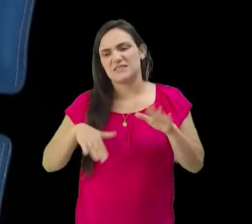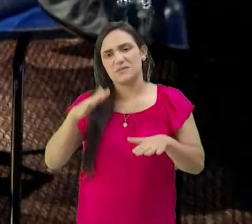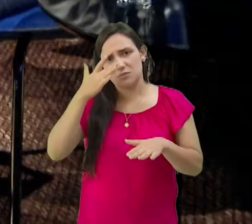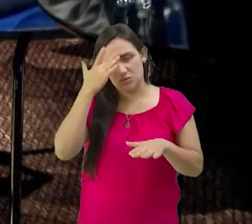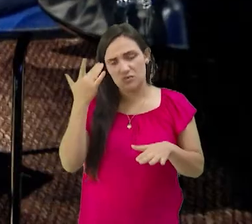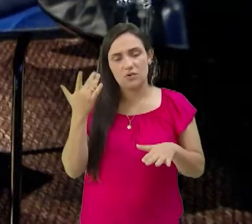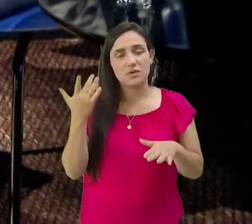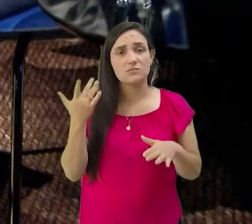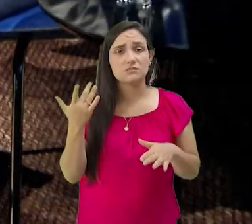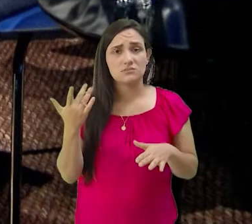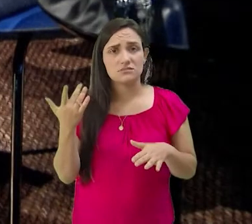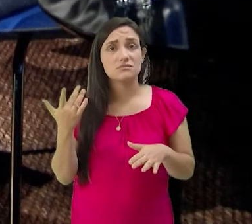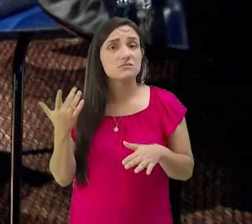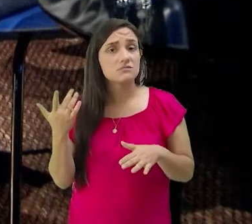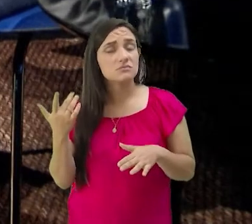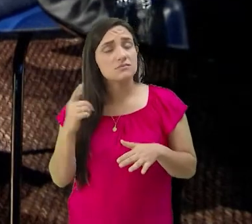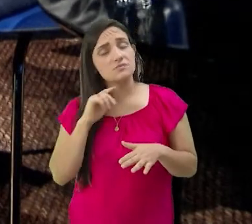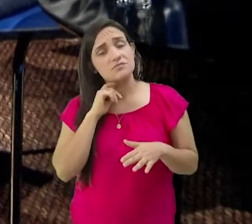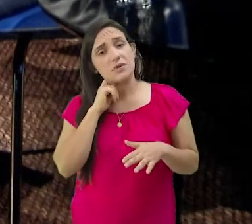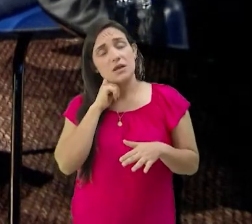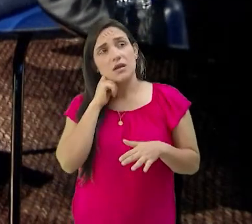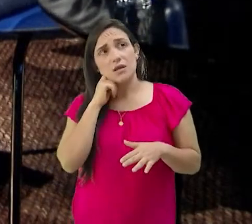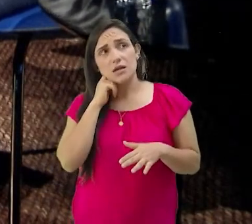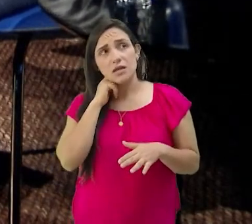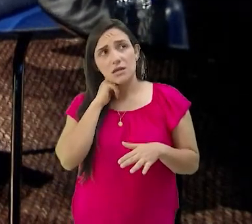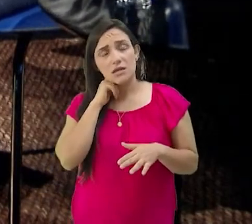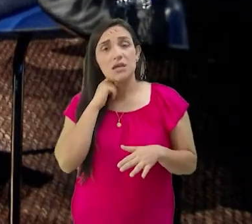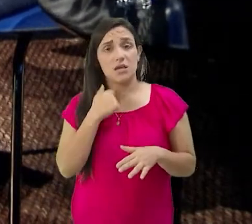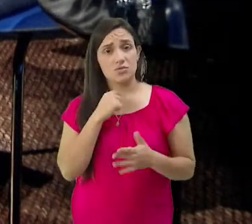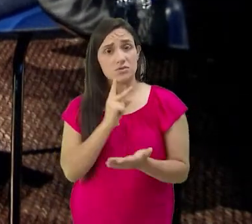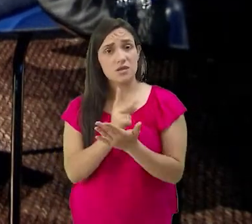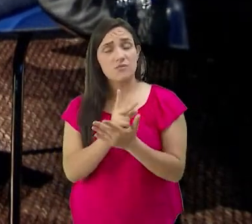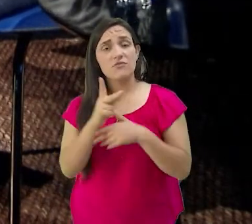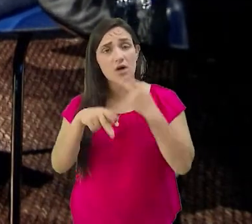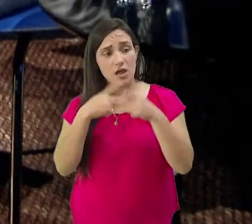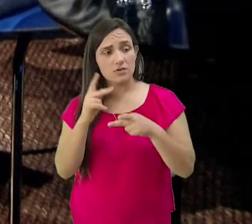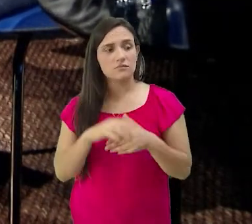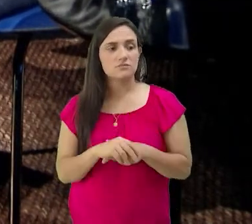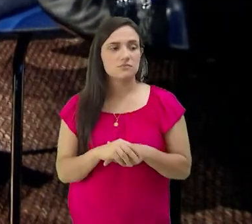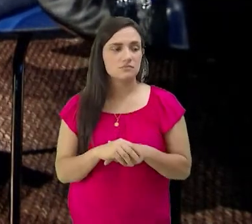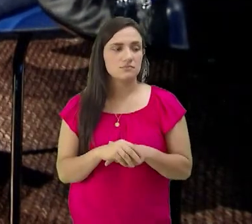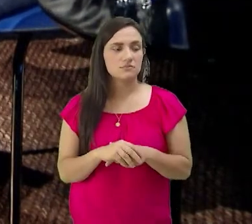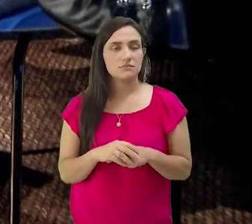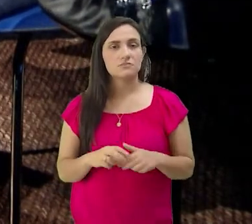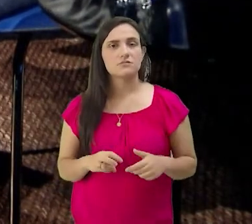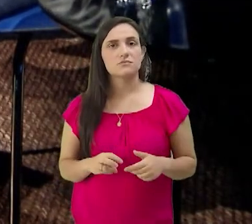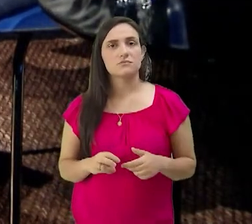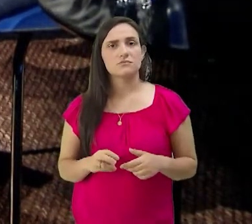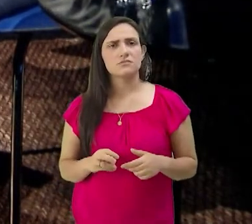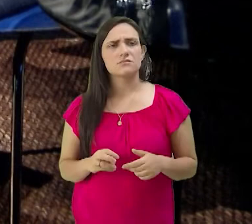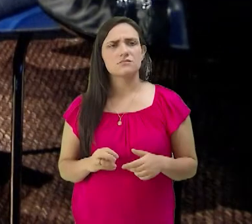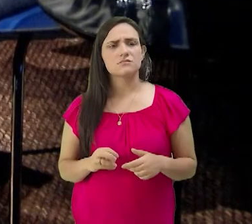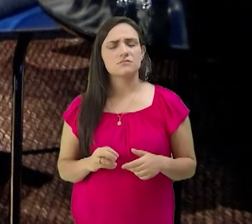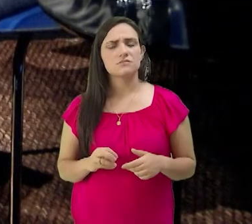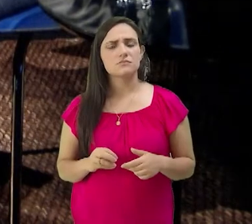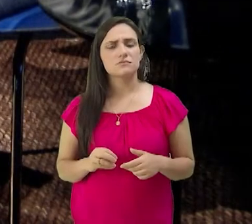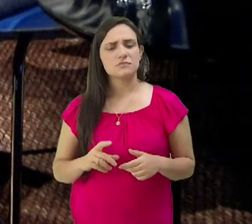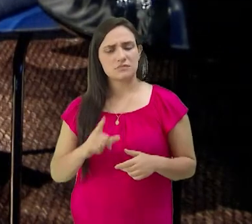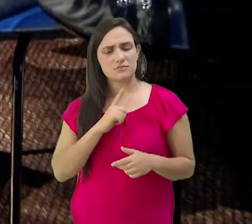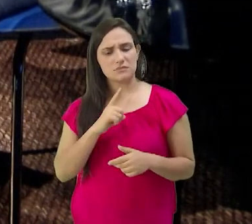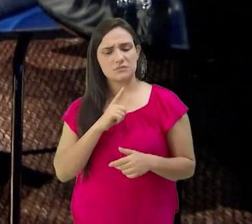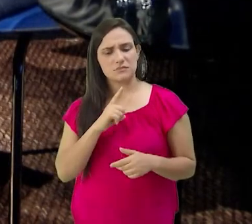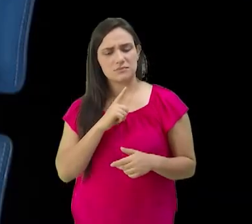negócio. Sabe? As pessoas investem nisso. Cara, eu sempre digo assim, sabe, bem, tem